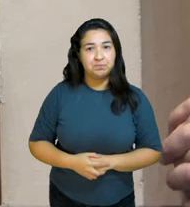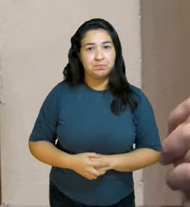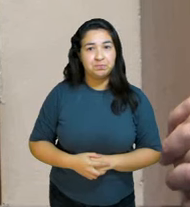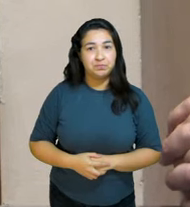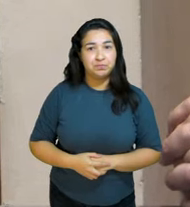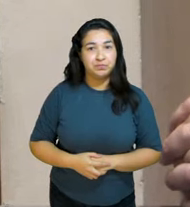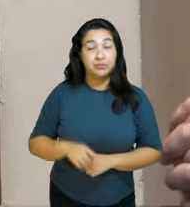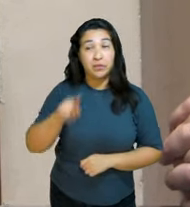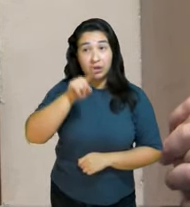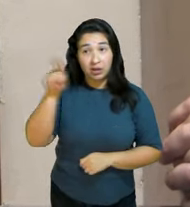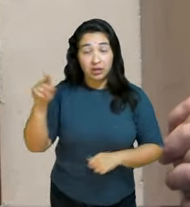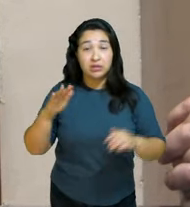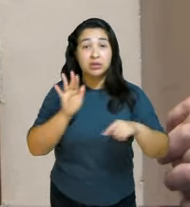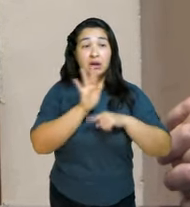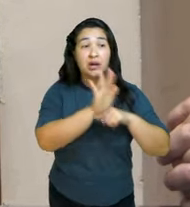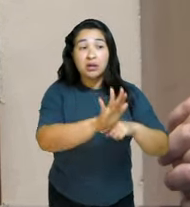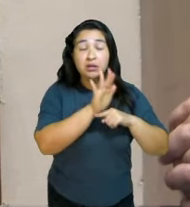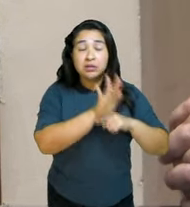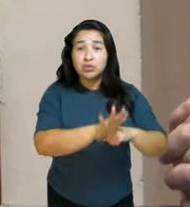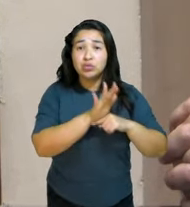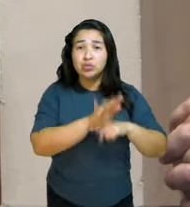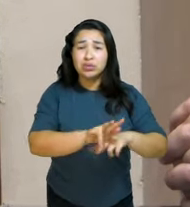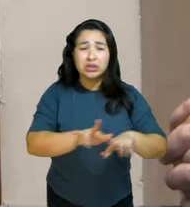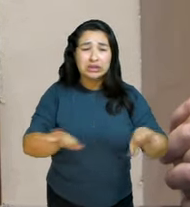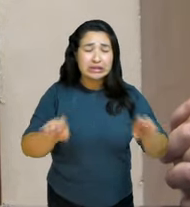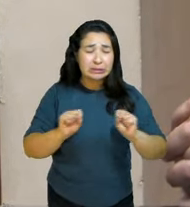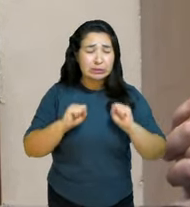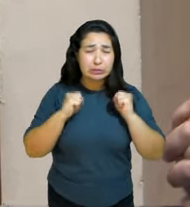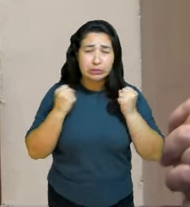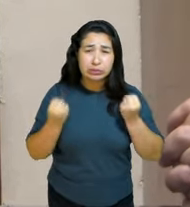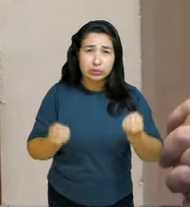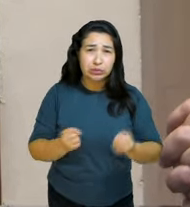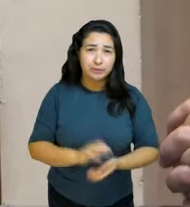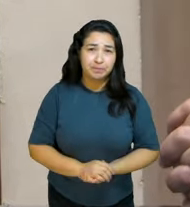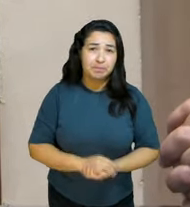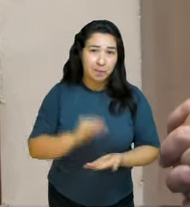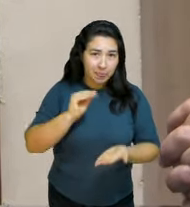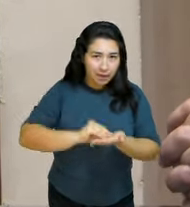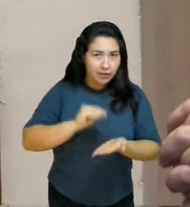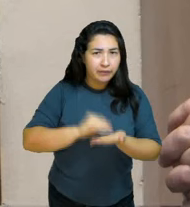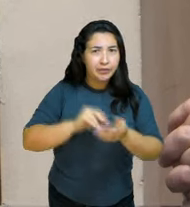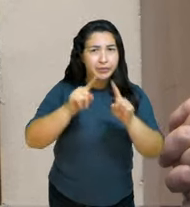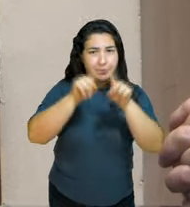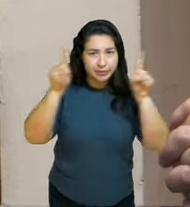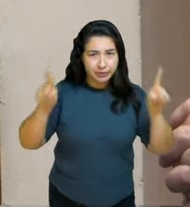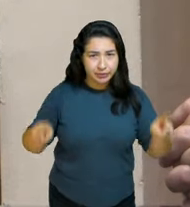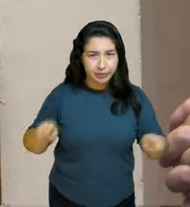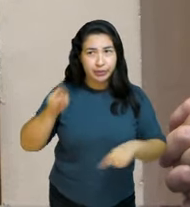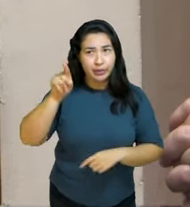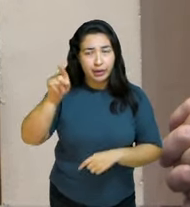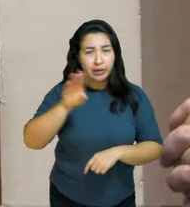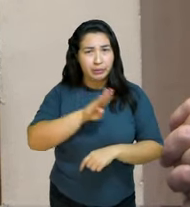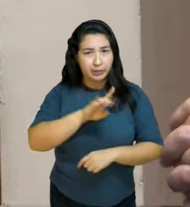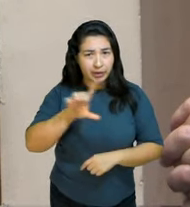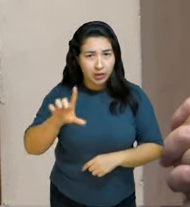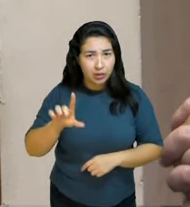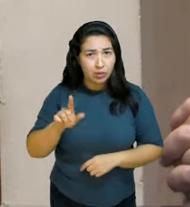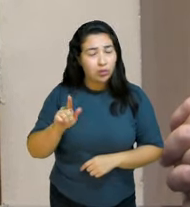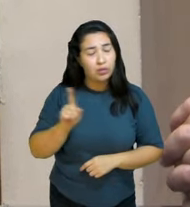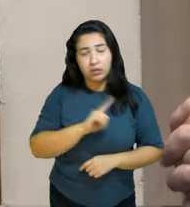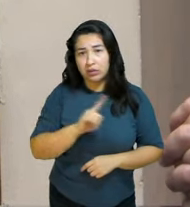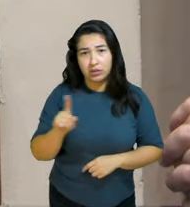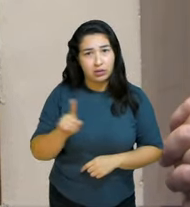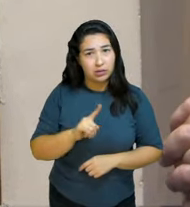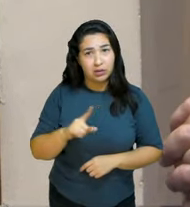estão contribuindo e muito. Não faltou servidor em Blumenau. Nós tínhamos da ordem